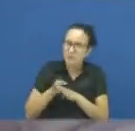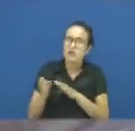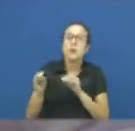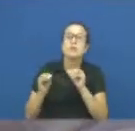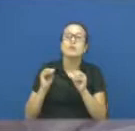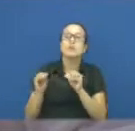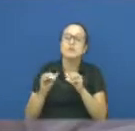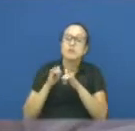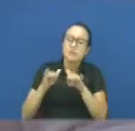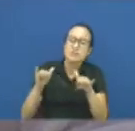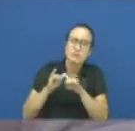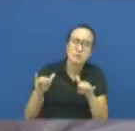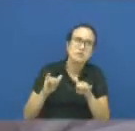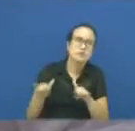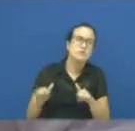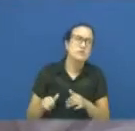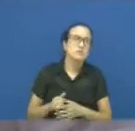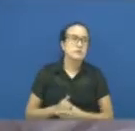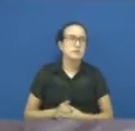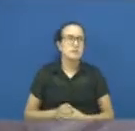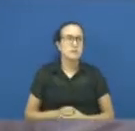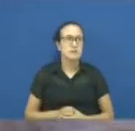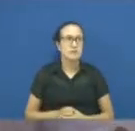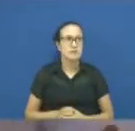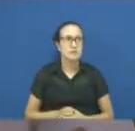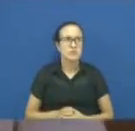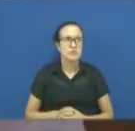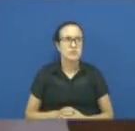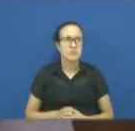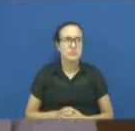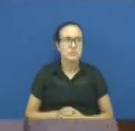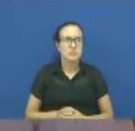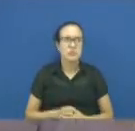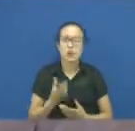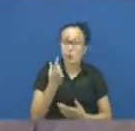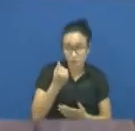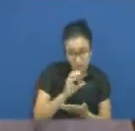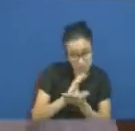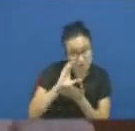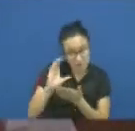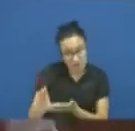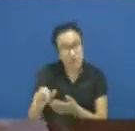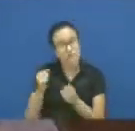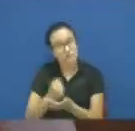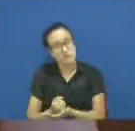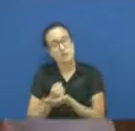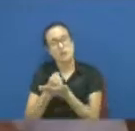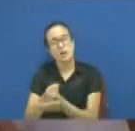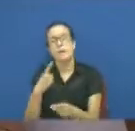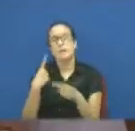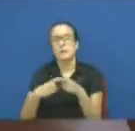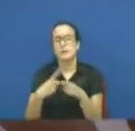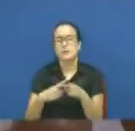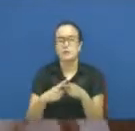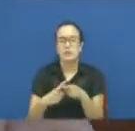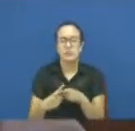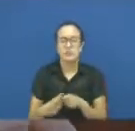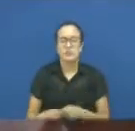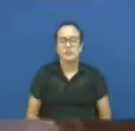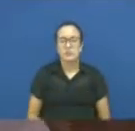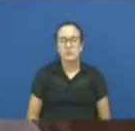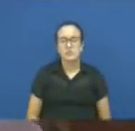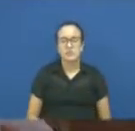distribuir para a Orquestra Sinfônica vai só te beneficiar, porque ela faz da seguinte forma, ela no